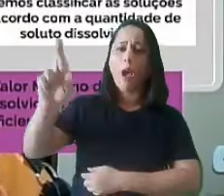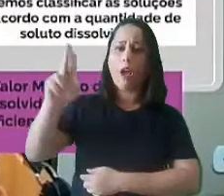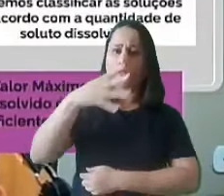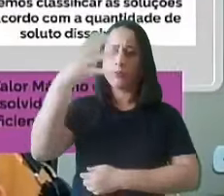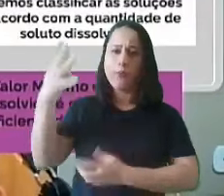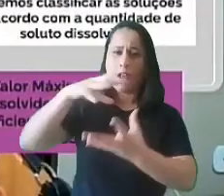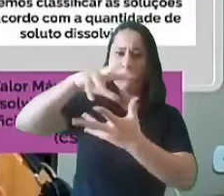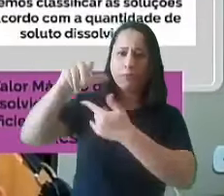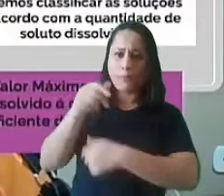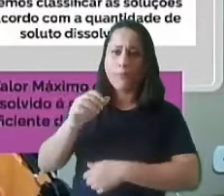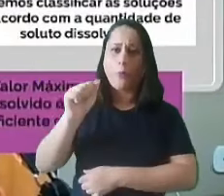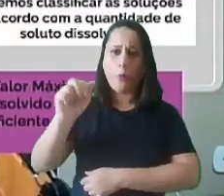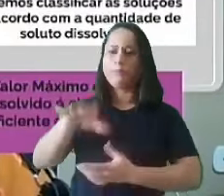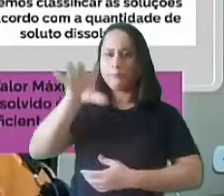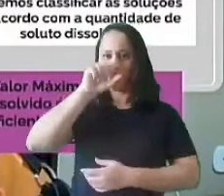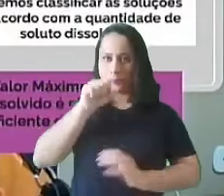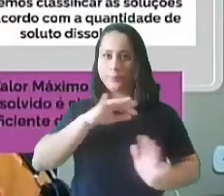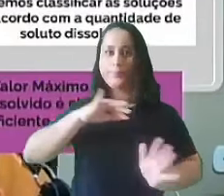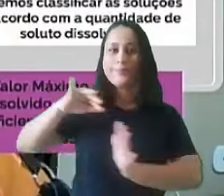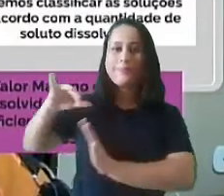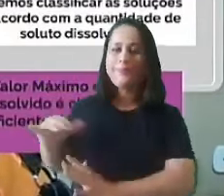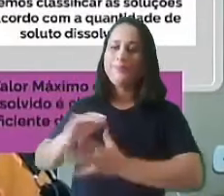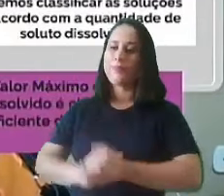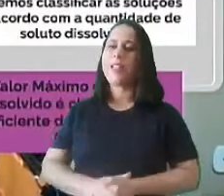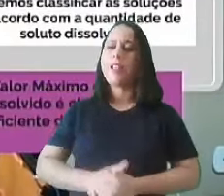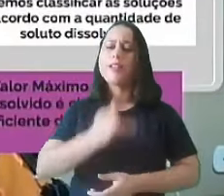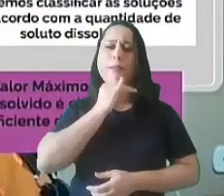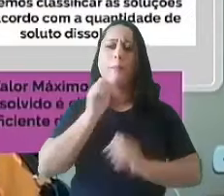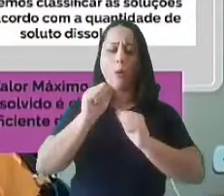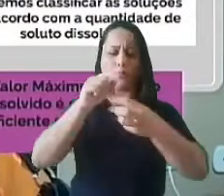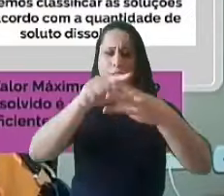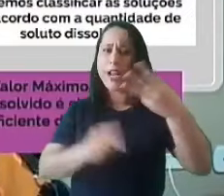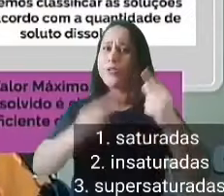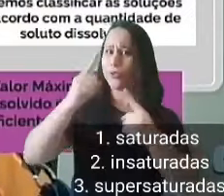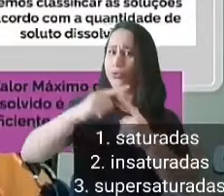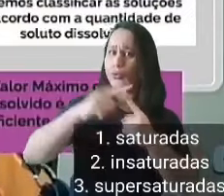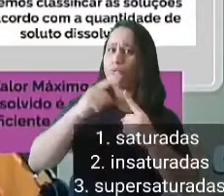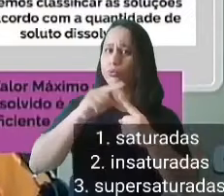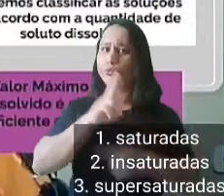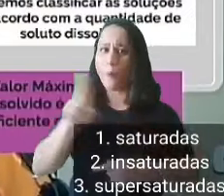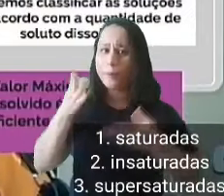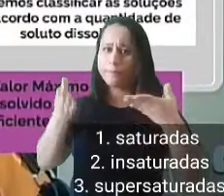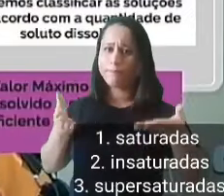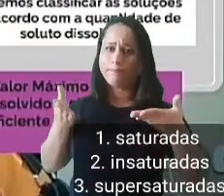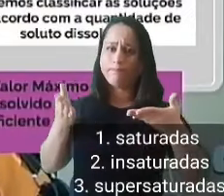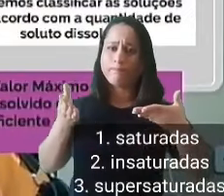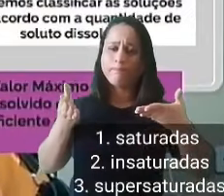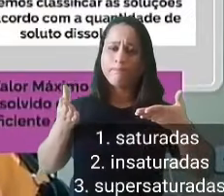As soluções, elas podem ser saturadas, insaturadas ou